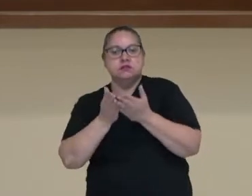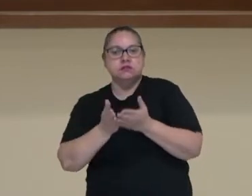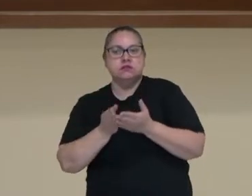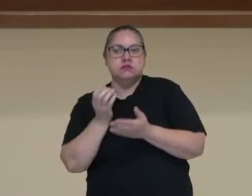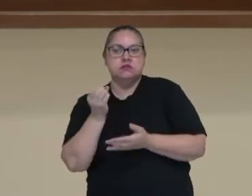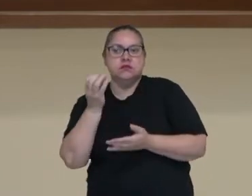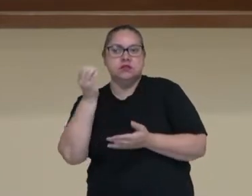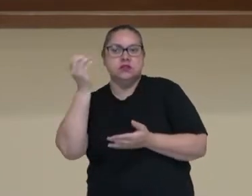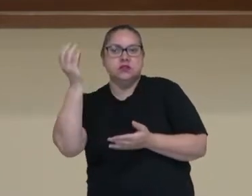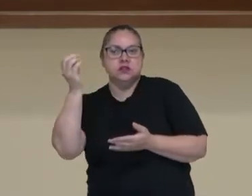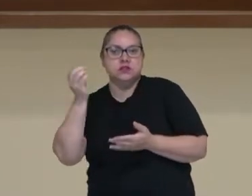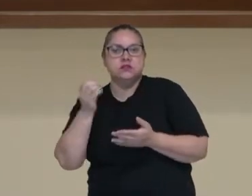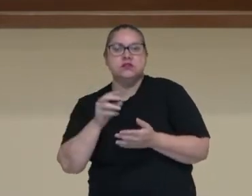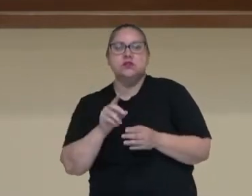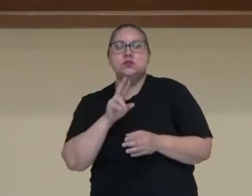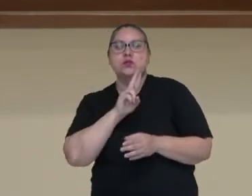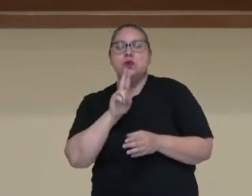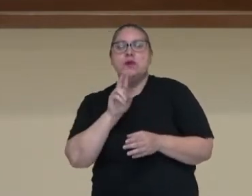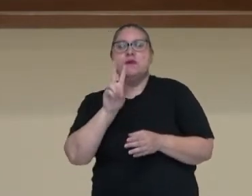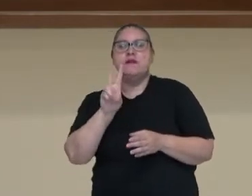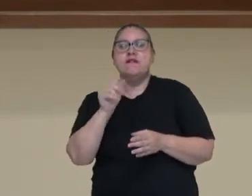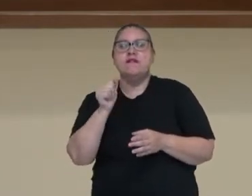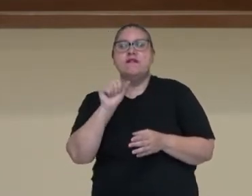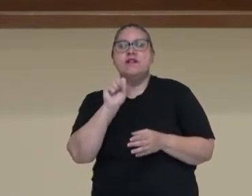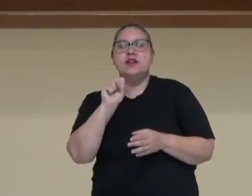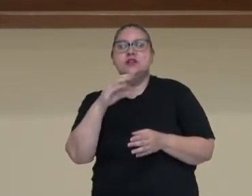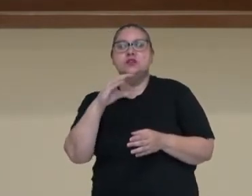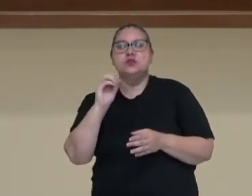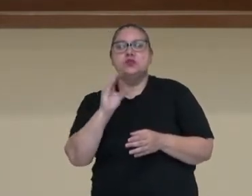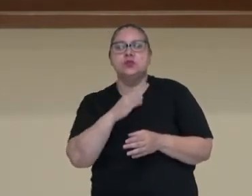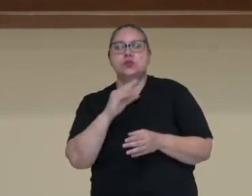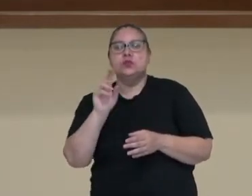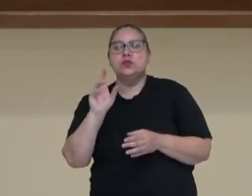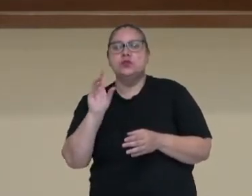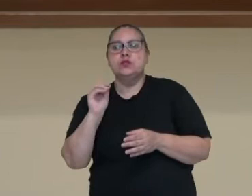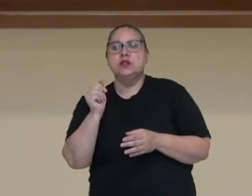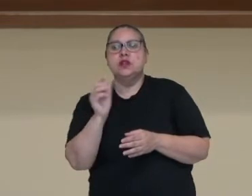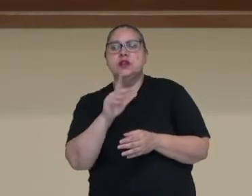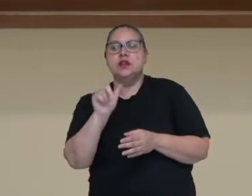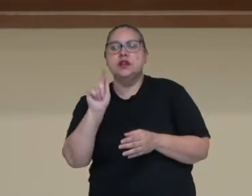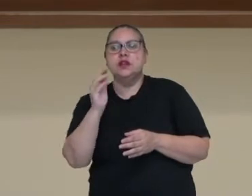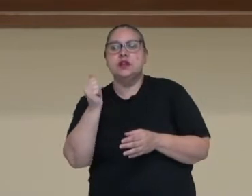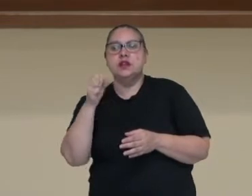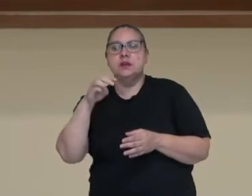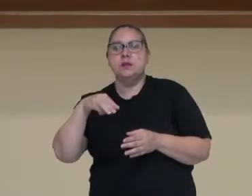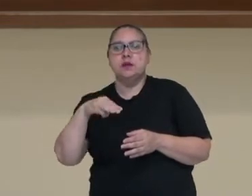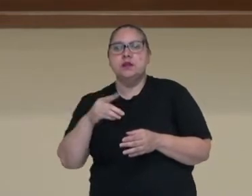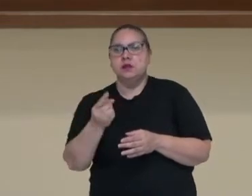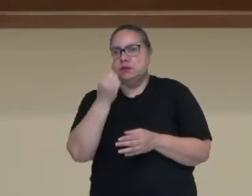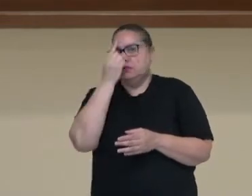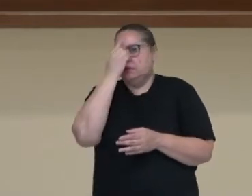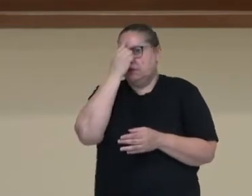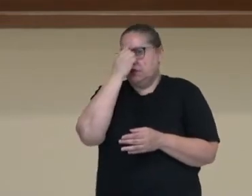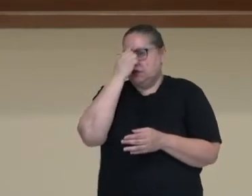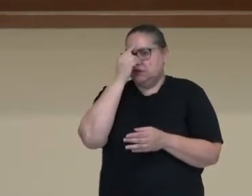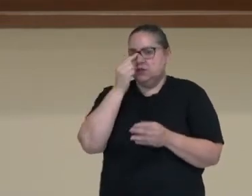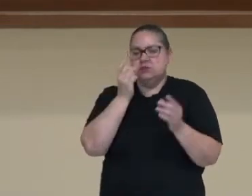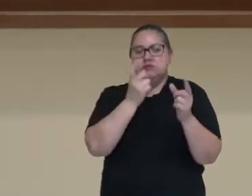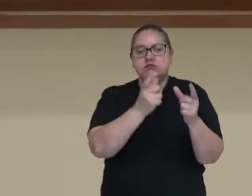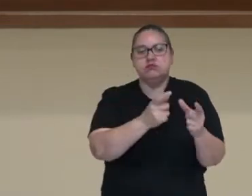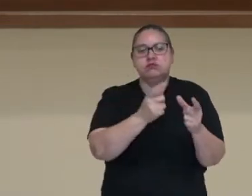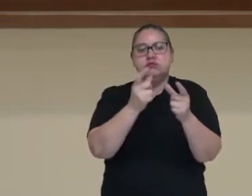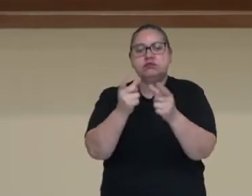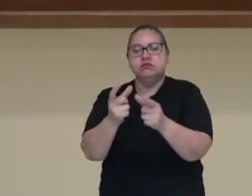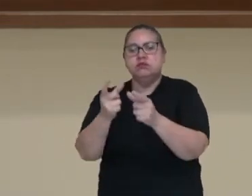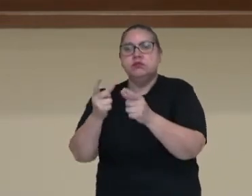Índias e é dividido em cantos. Então, quando uma epopeia é dividida em cantos, cada canto equivale mais ou menos como se